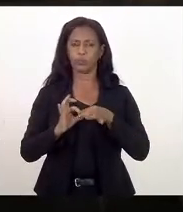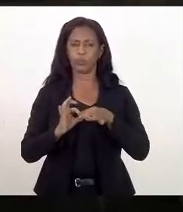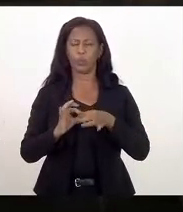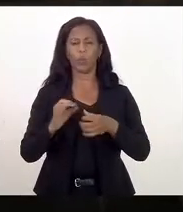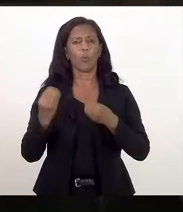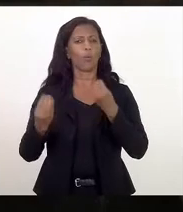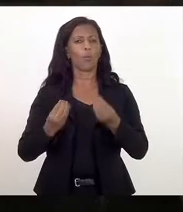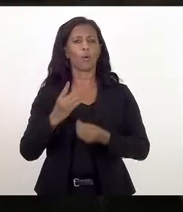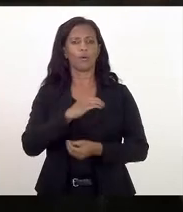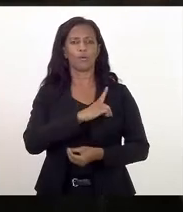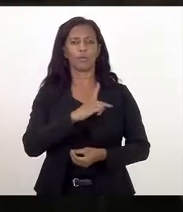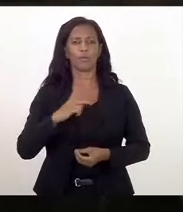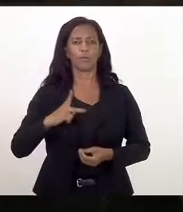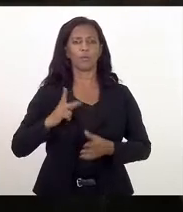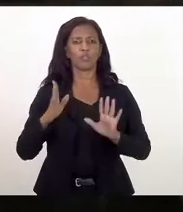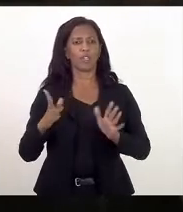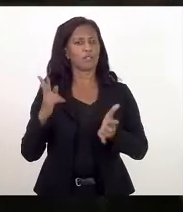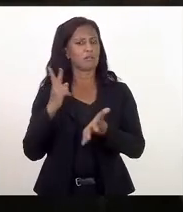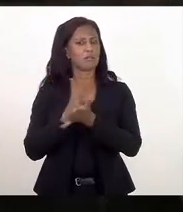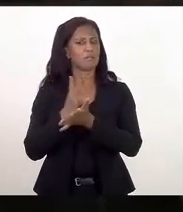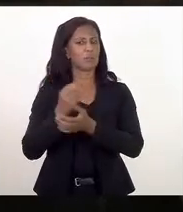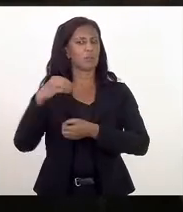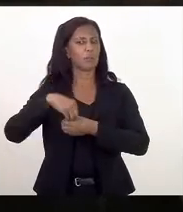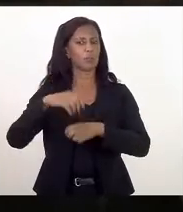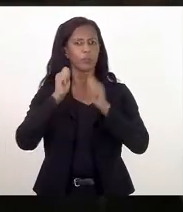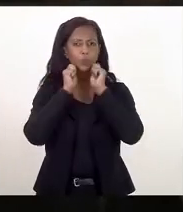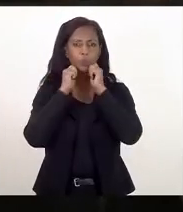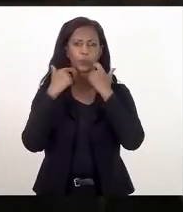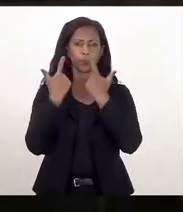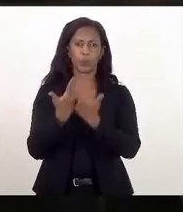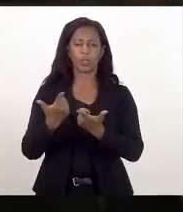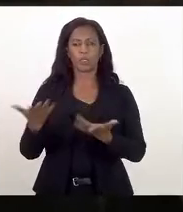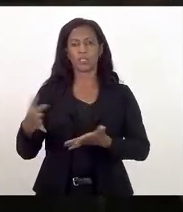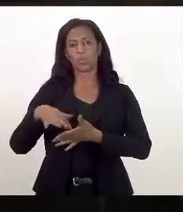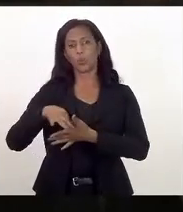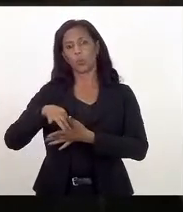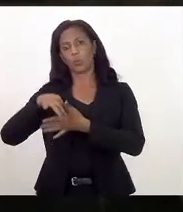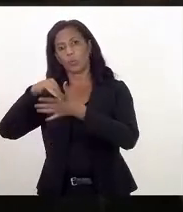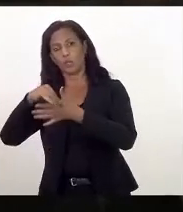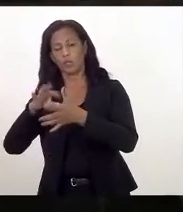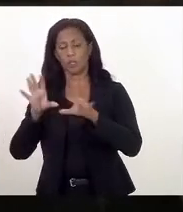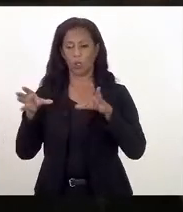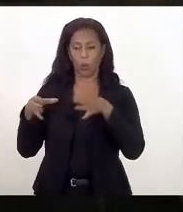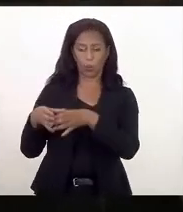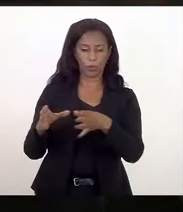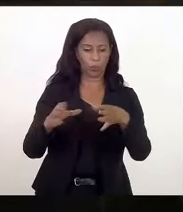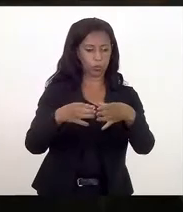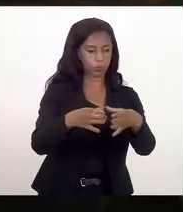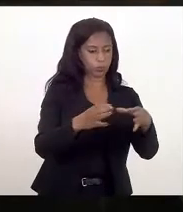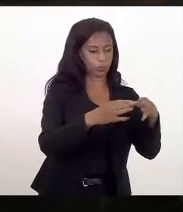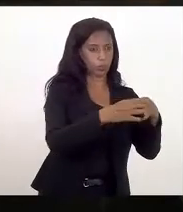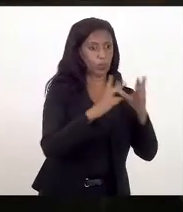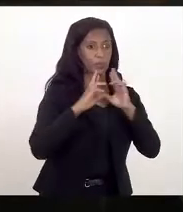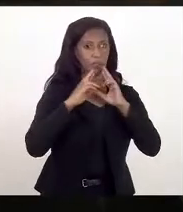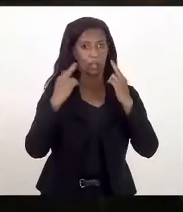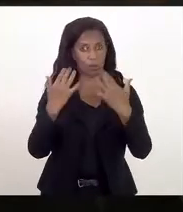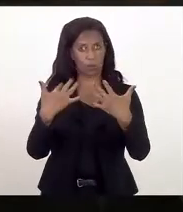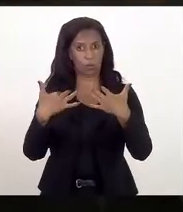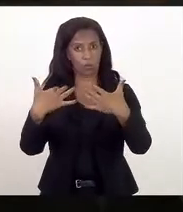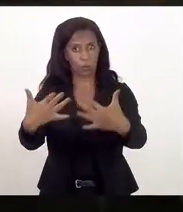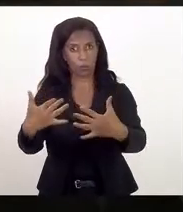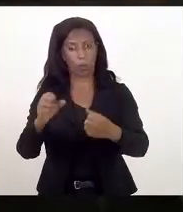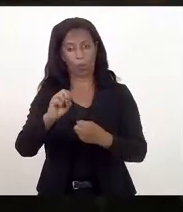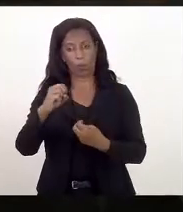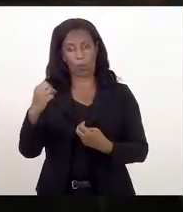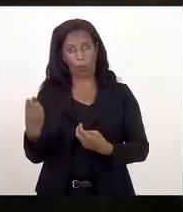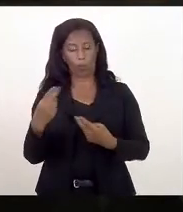presente e ativa aqui no Poder Legislativo, seja via representação nas comissões e audiências públicas, seja através das